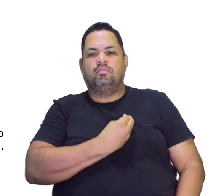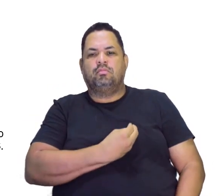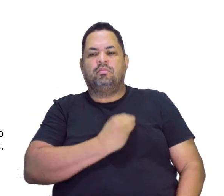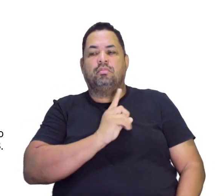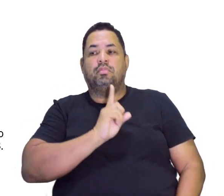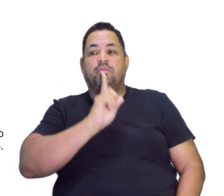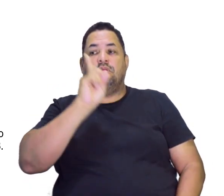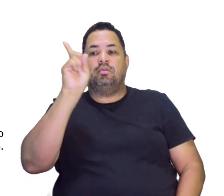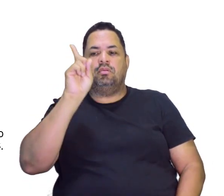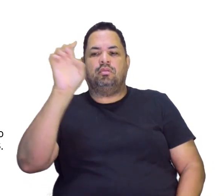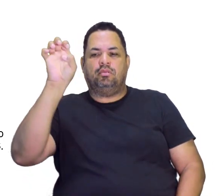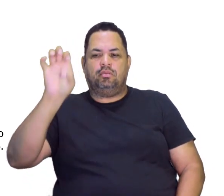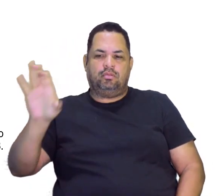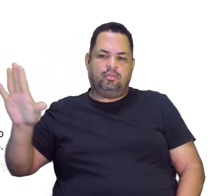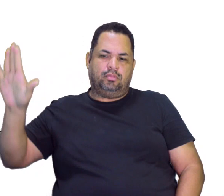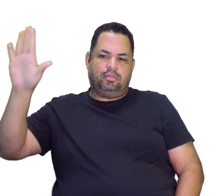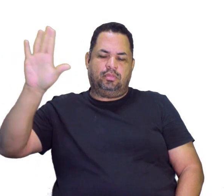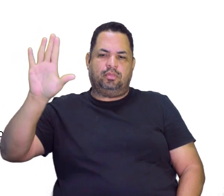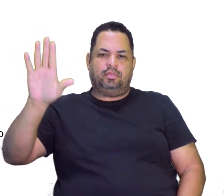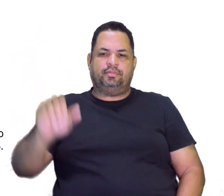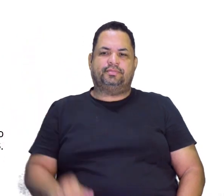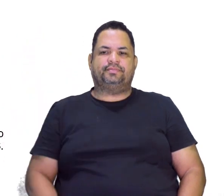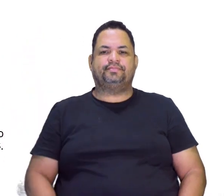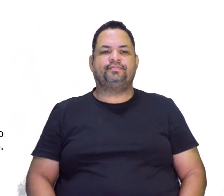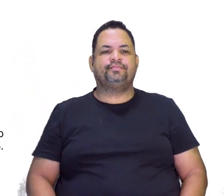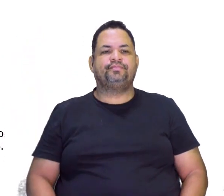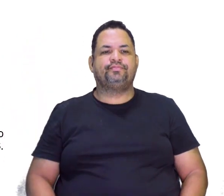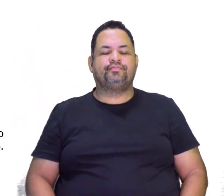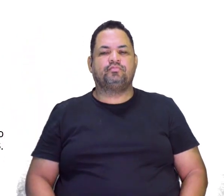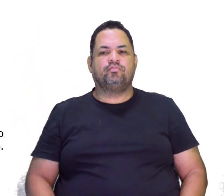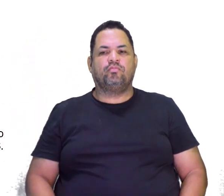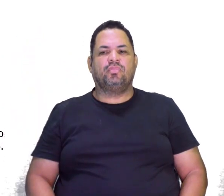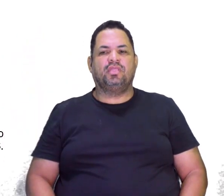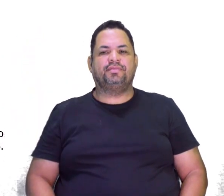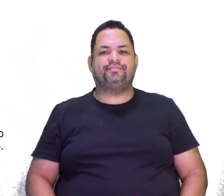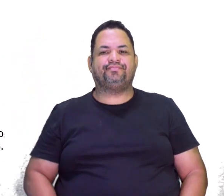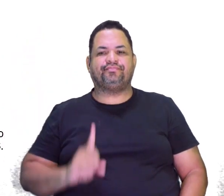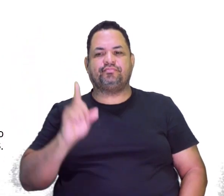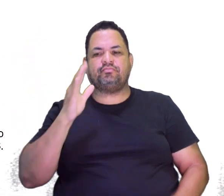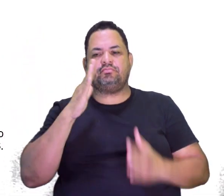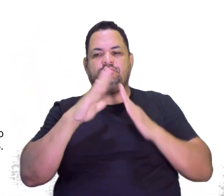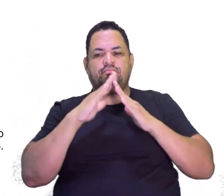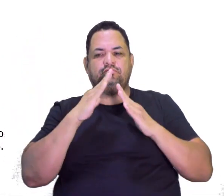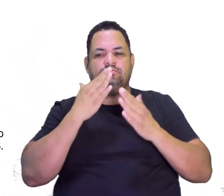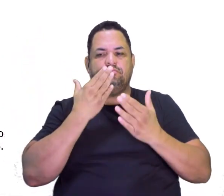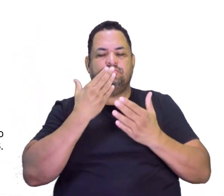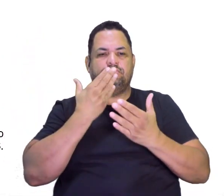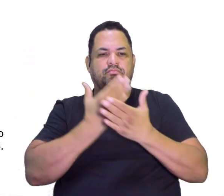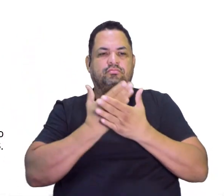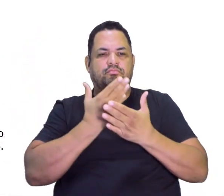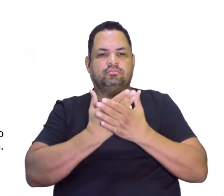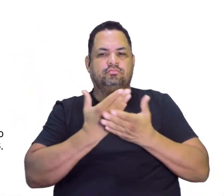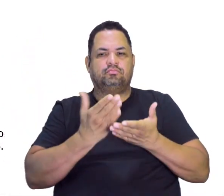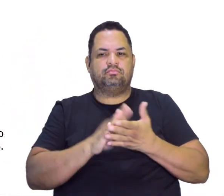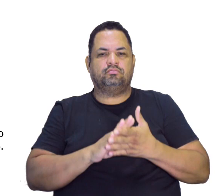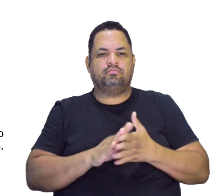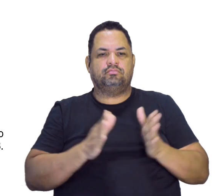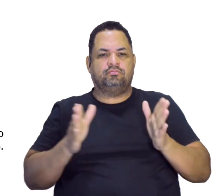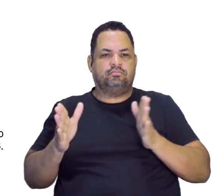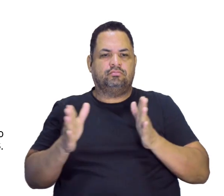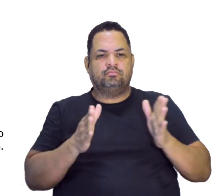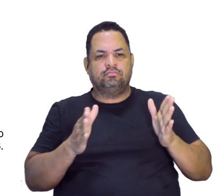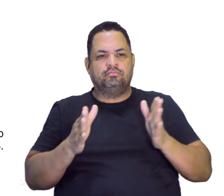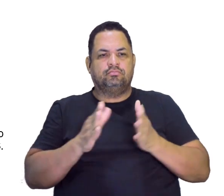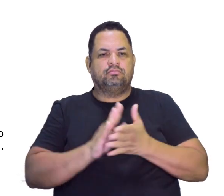época ela morava na Europa ela tava lá estudando ainda coisas assim né